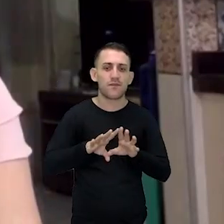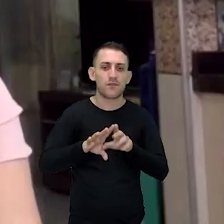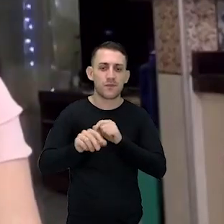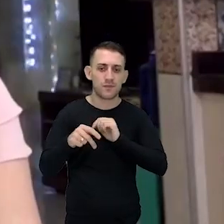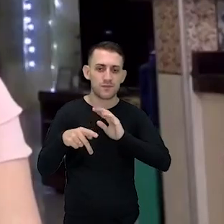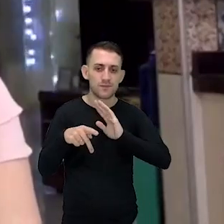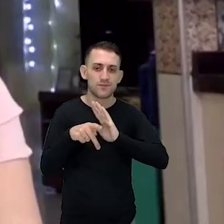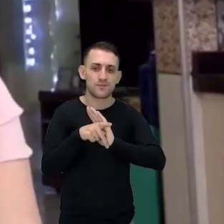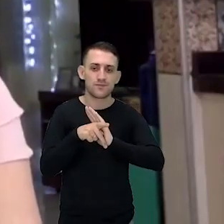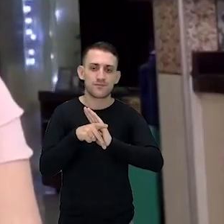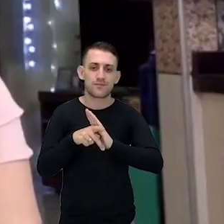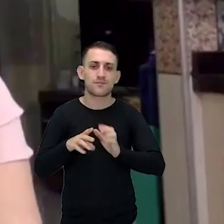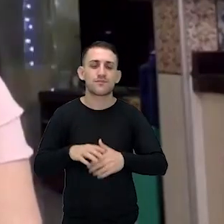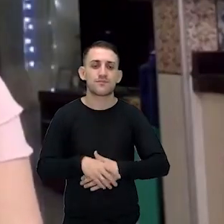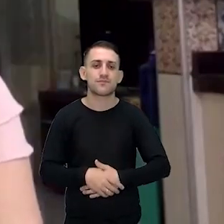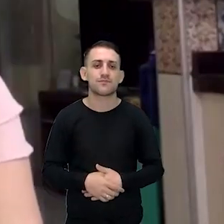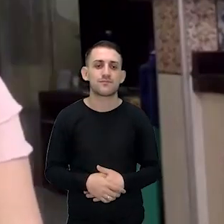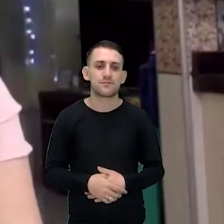formação aqui, João.